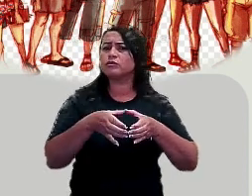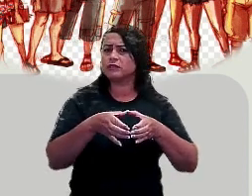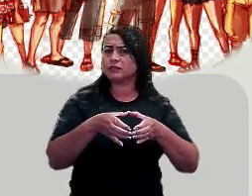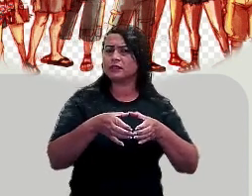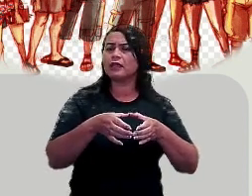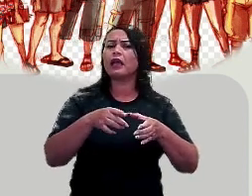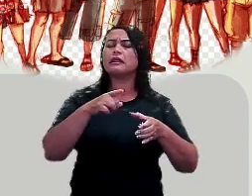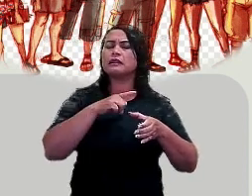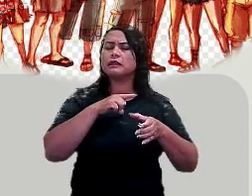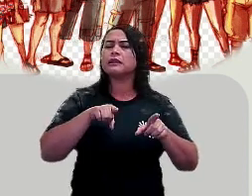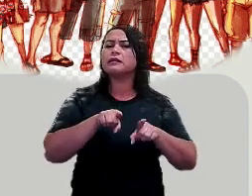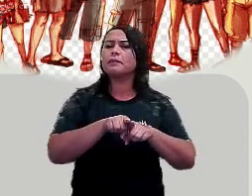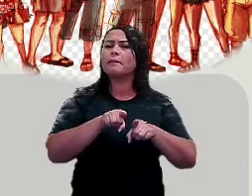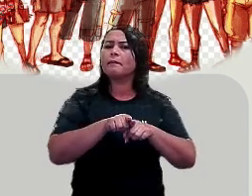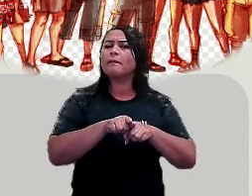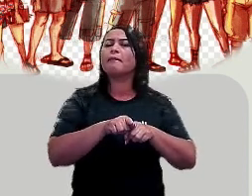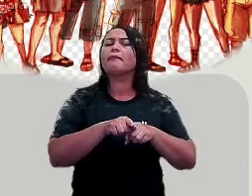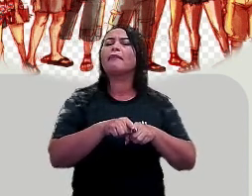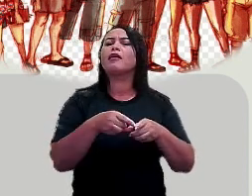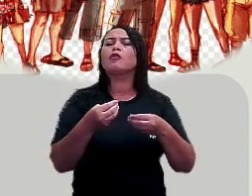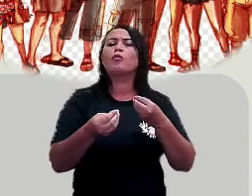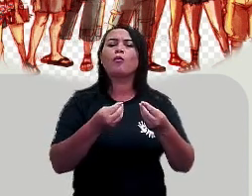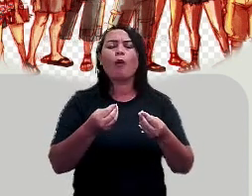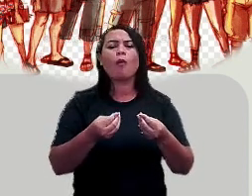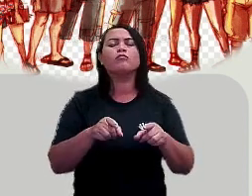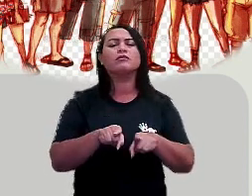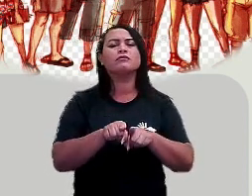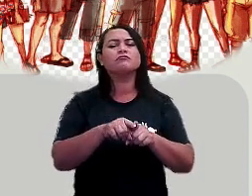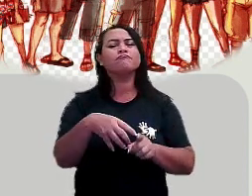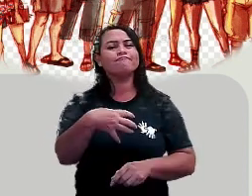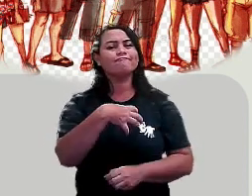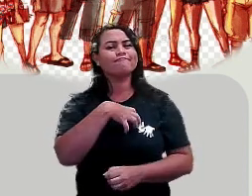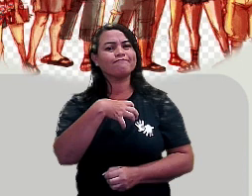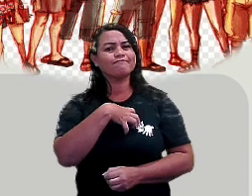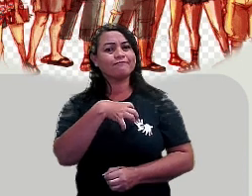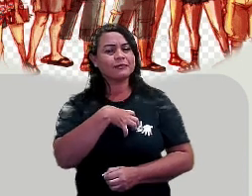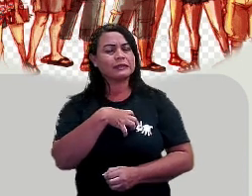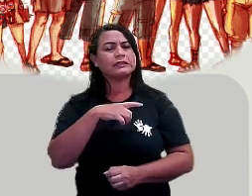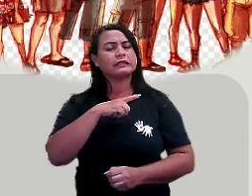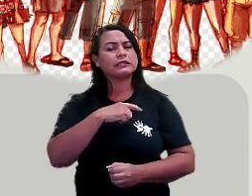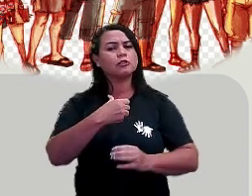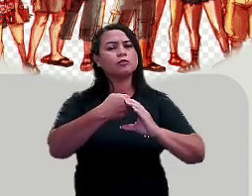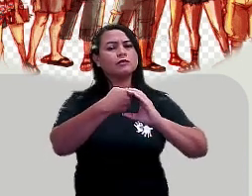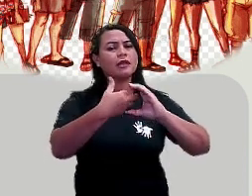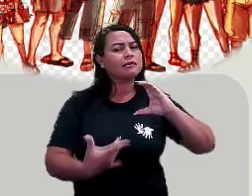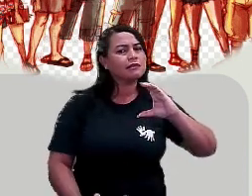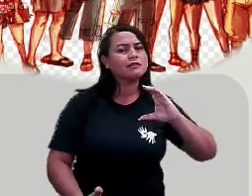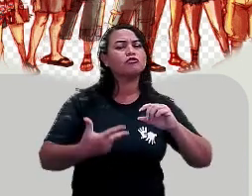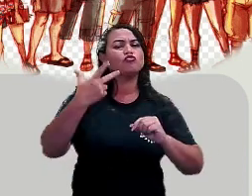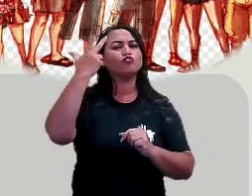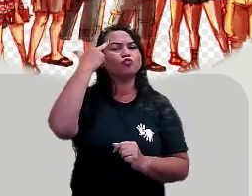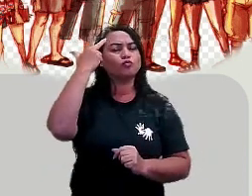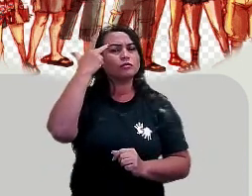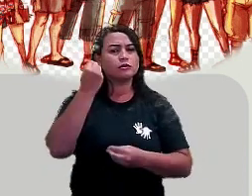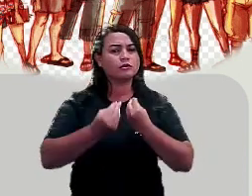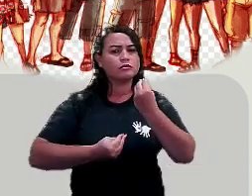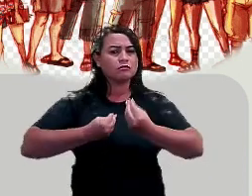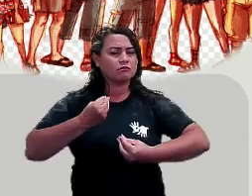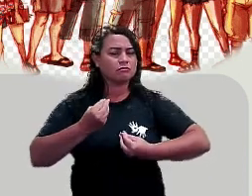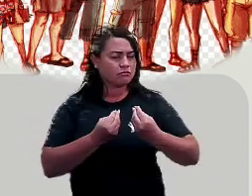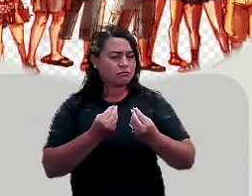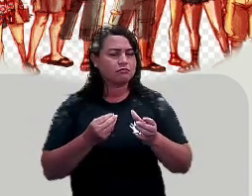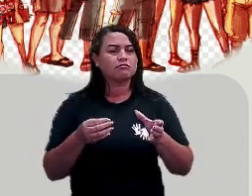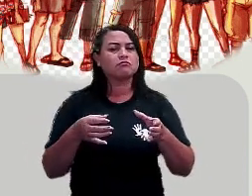valor afetivo. Formamos a comunidade a partir do valor afetivo, características comuns. A primeira comunidade que